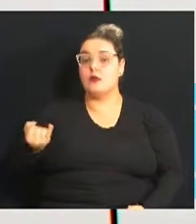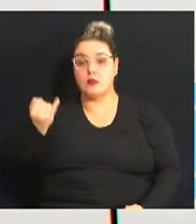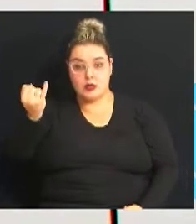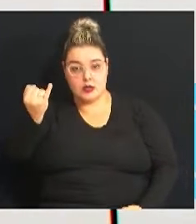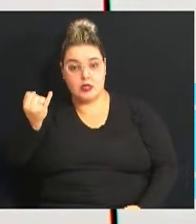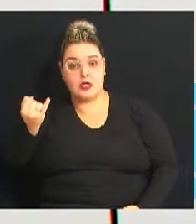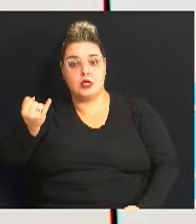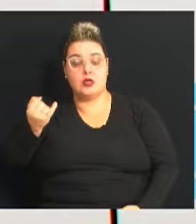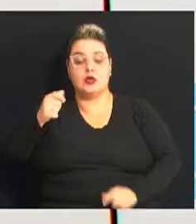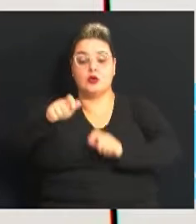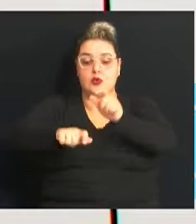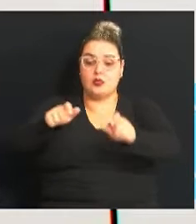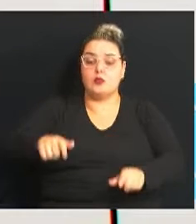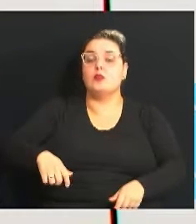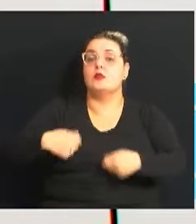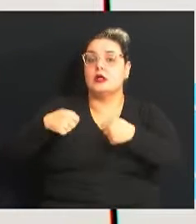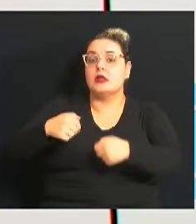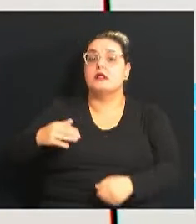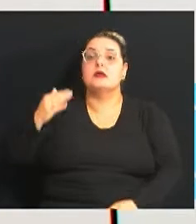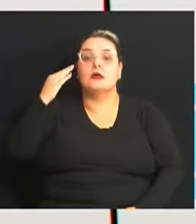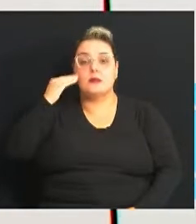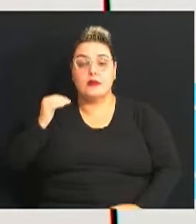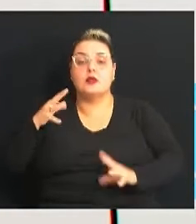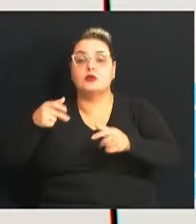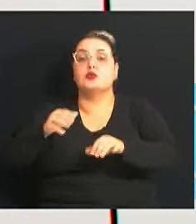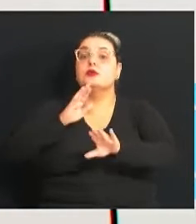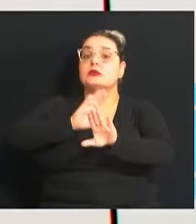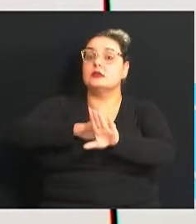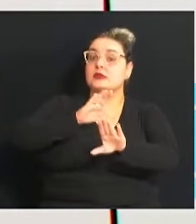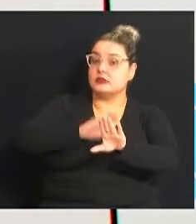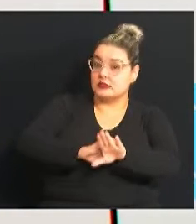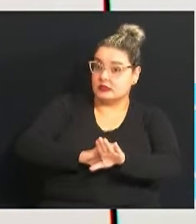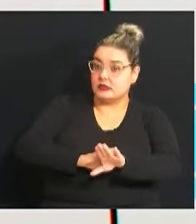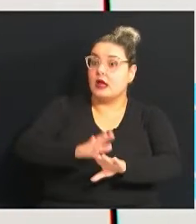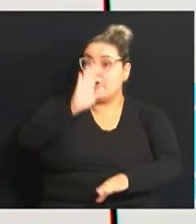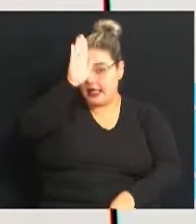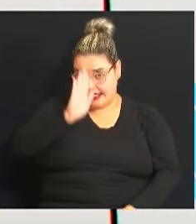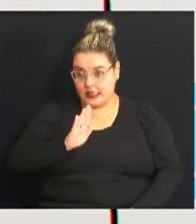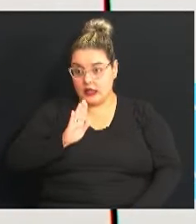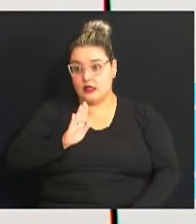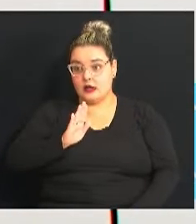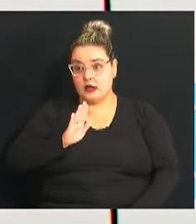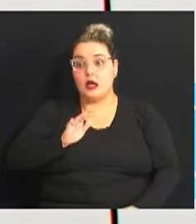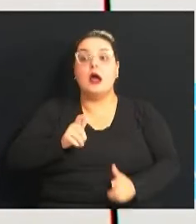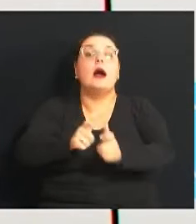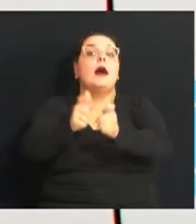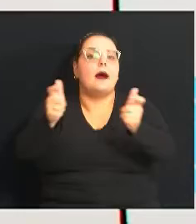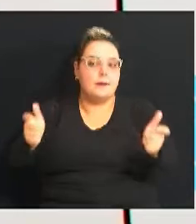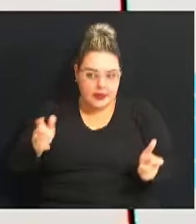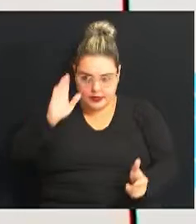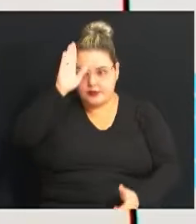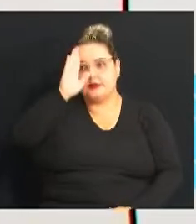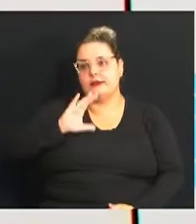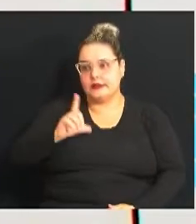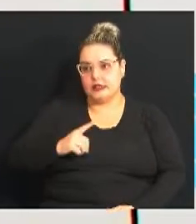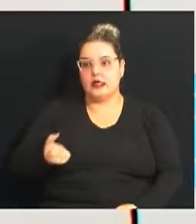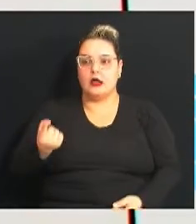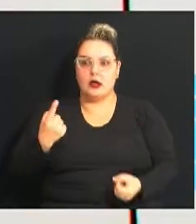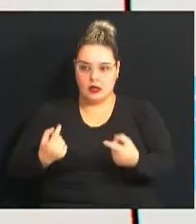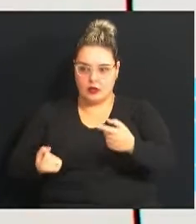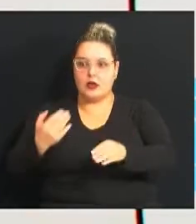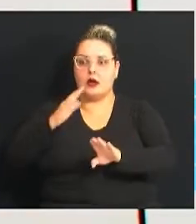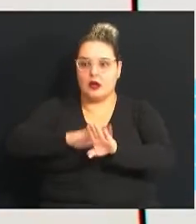tem que saber é que todas as atividades são de graça. A maioria é de graça. Tem algumas atividades que